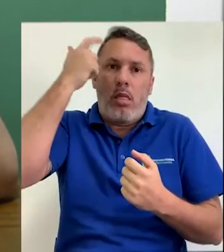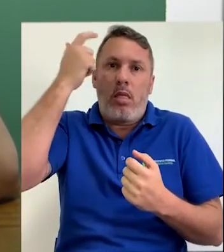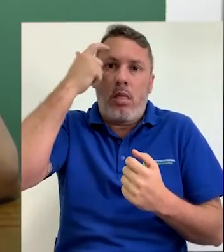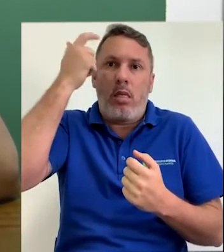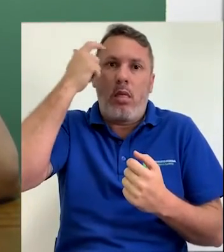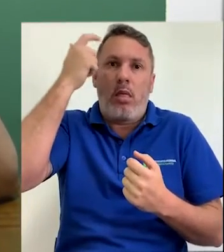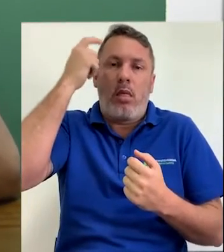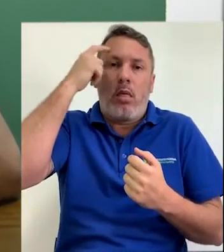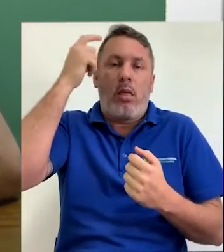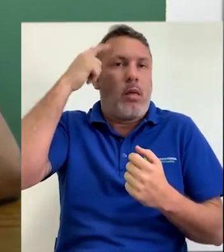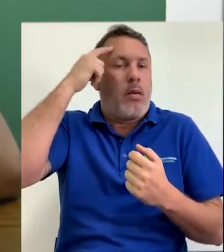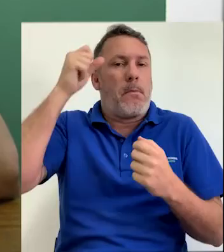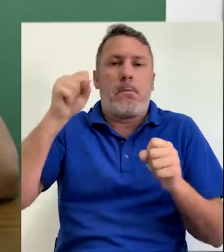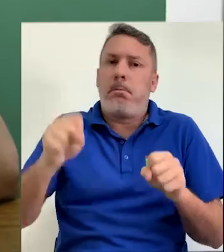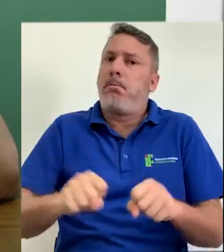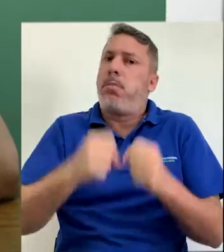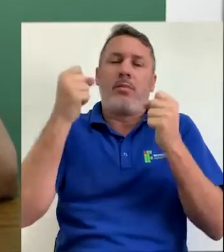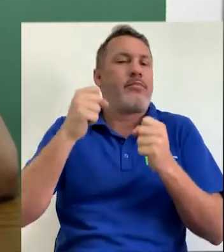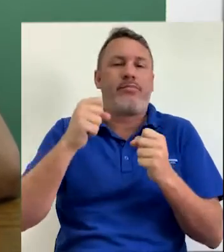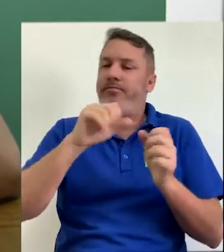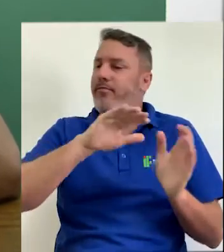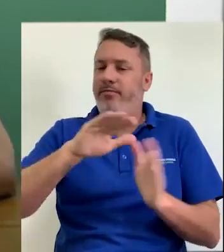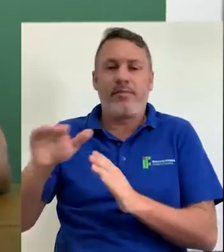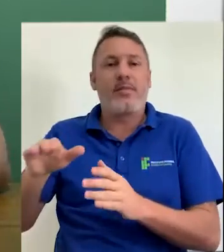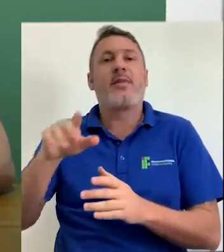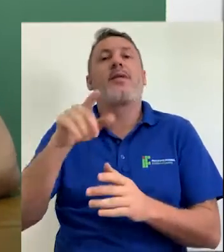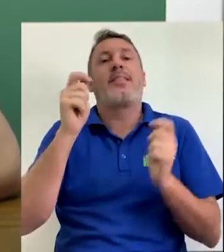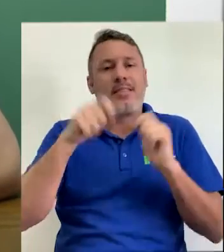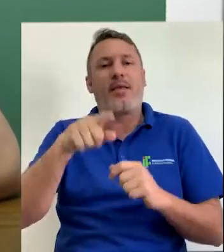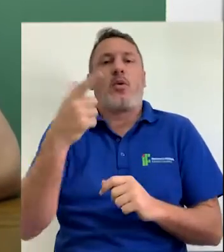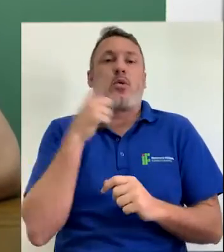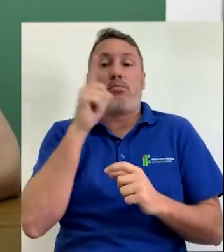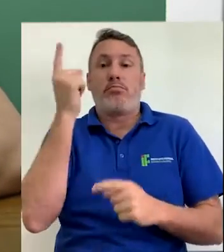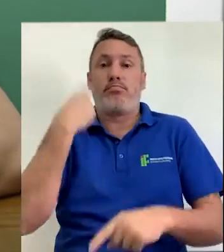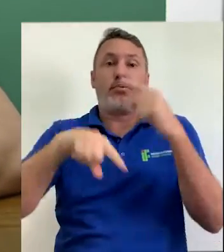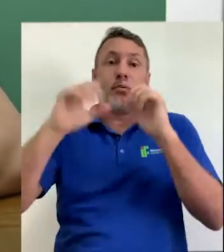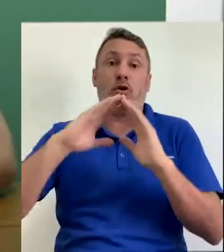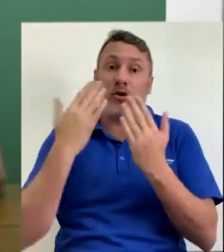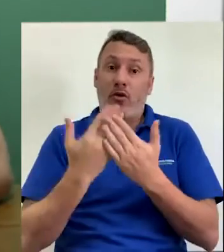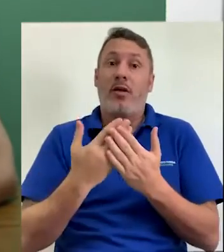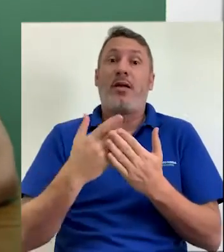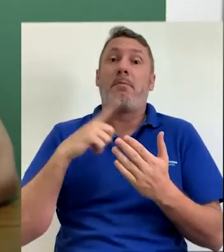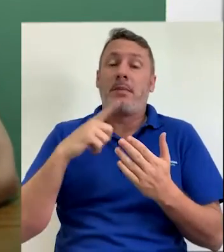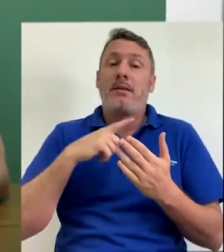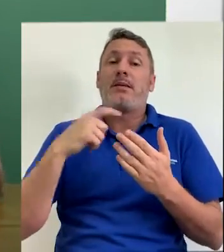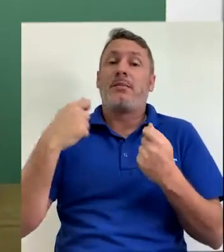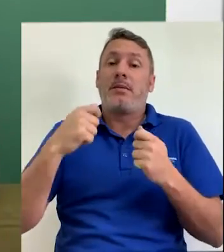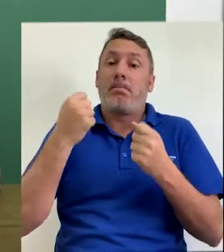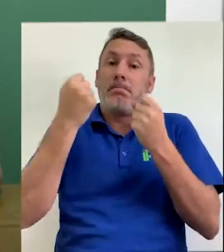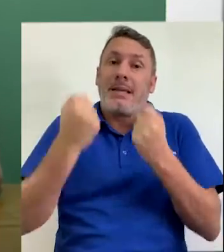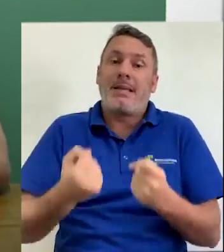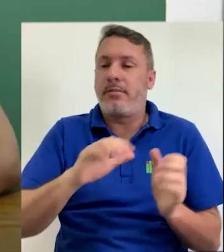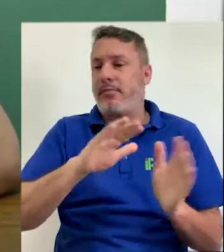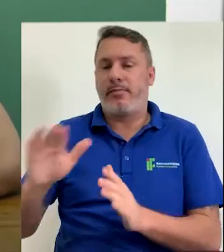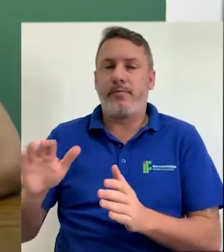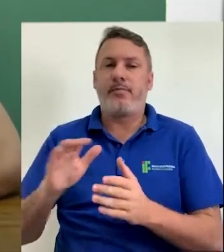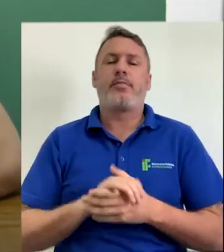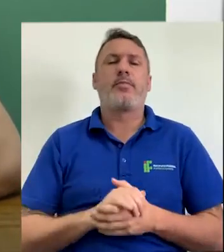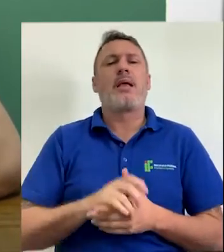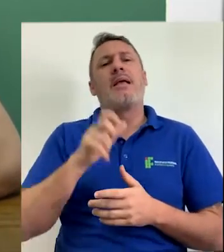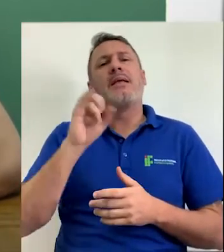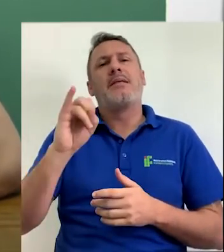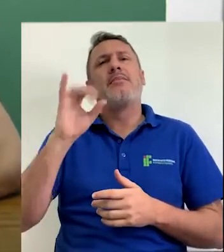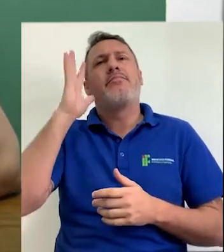primordial para parte do sucesso da aprendizagem escolar. Se eu tiver empatia para